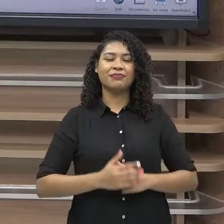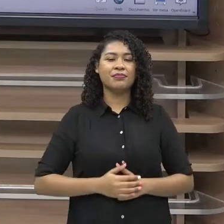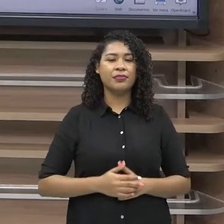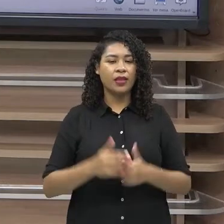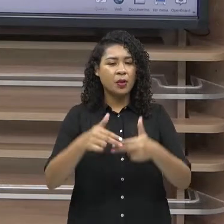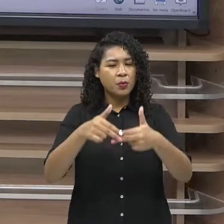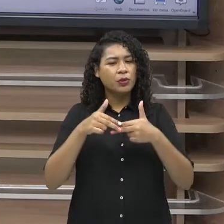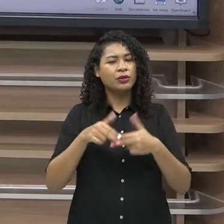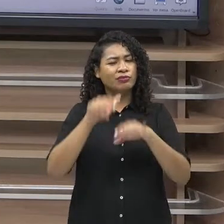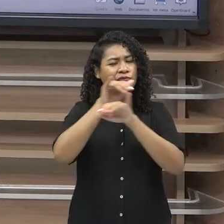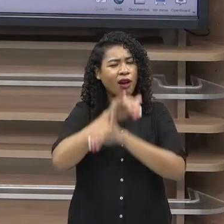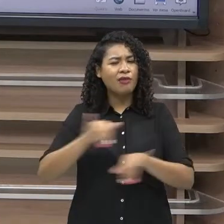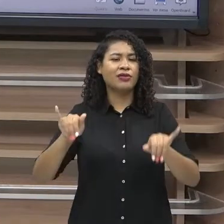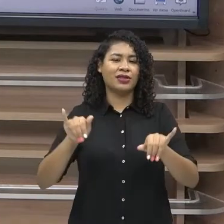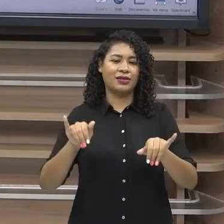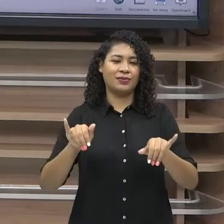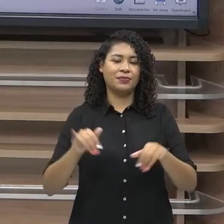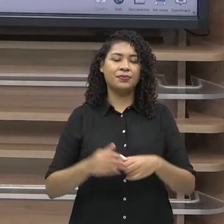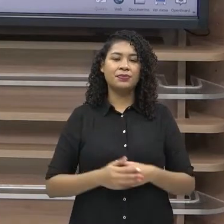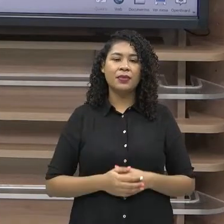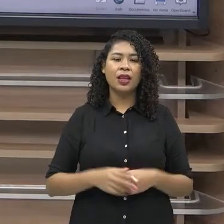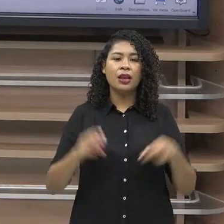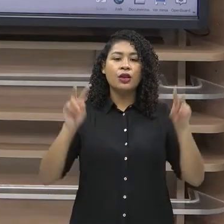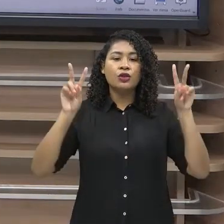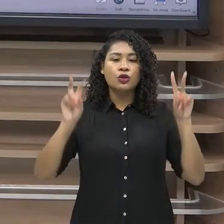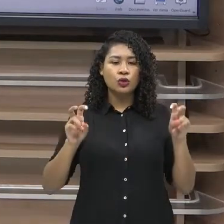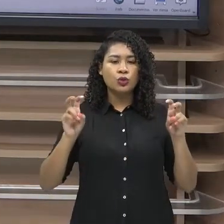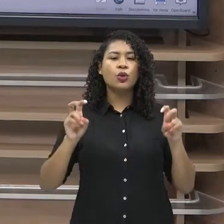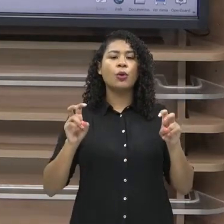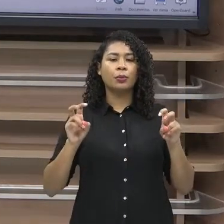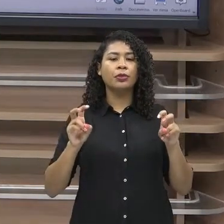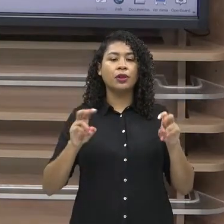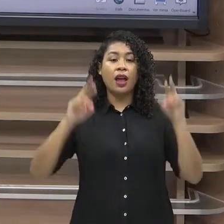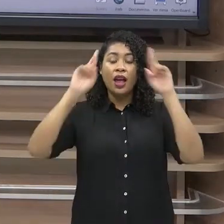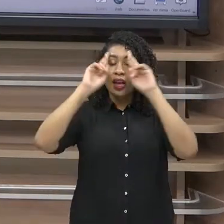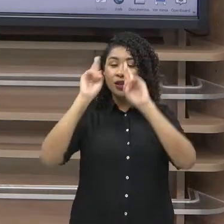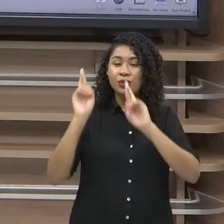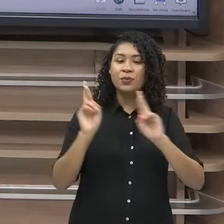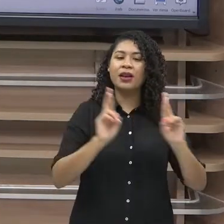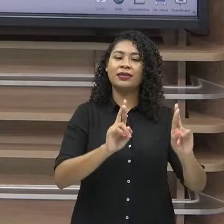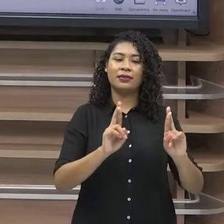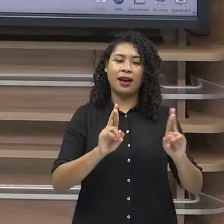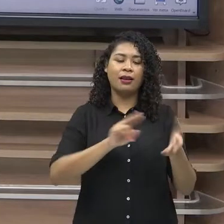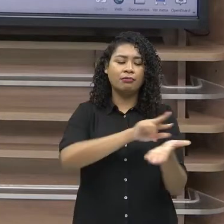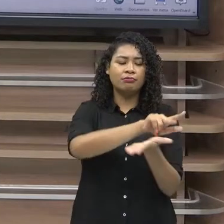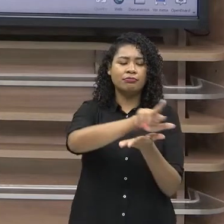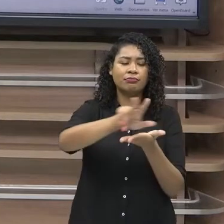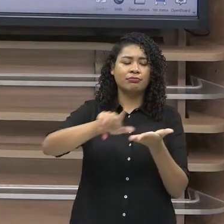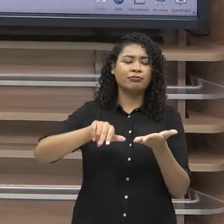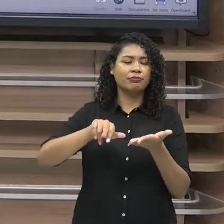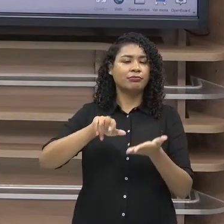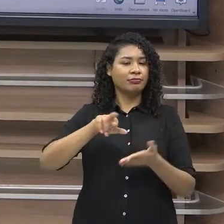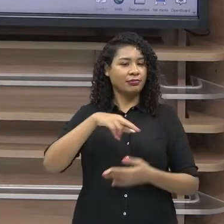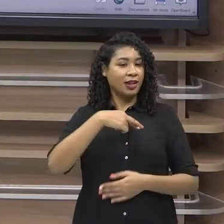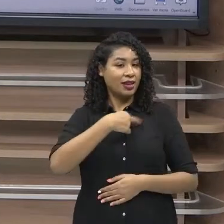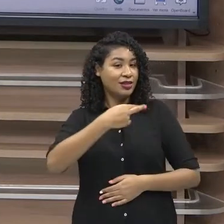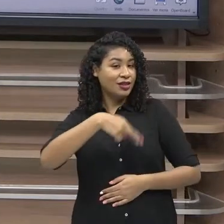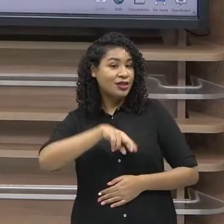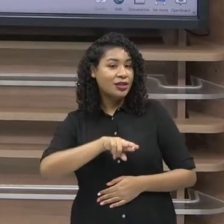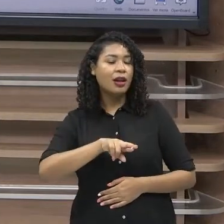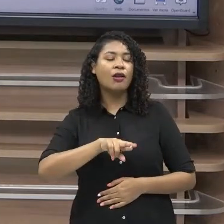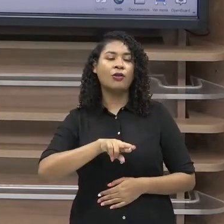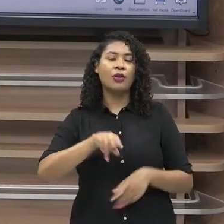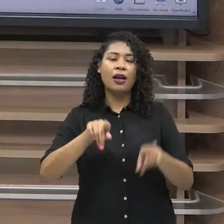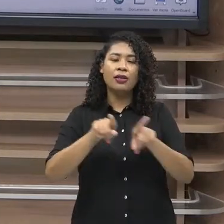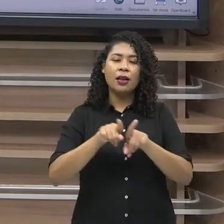essa mensagem para você, a questão da tolerância e do respeito à diversidade religiosa e respeitar o